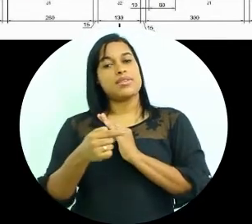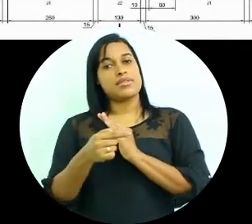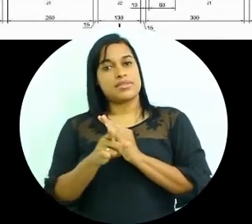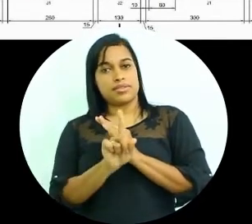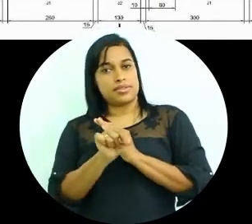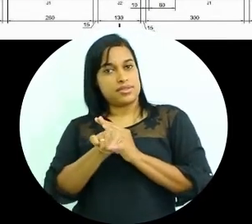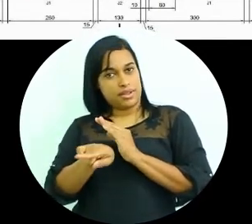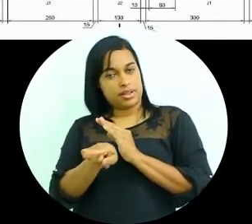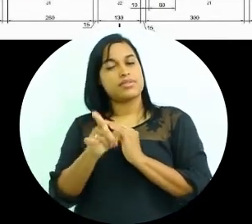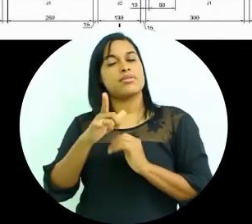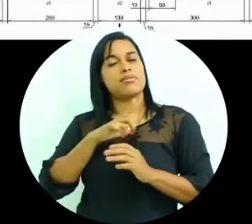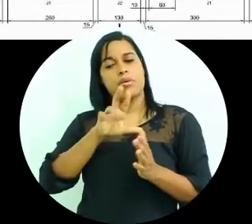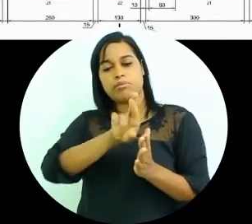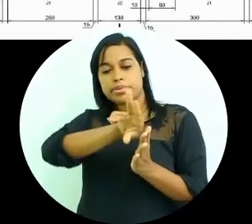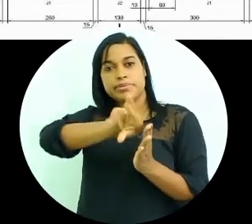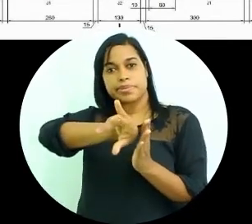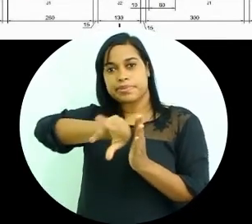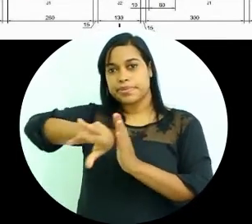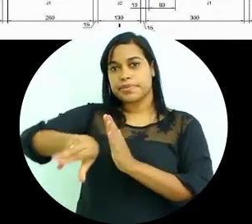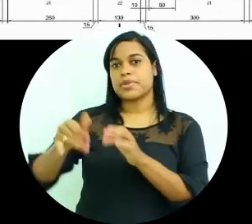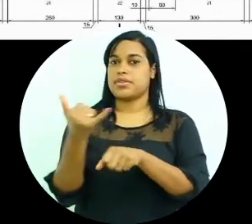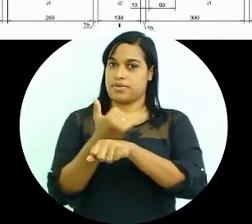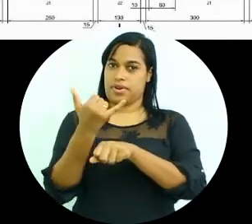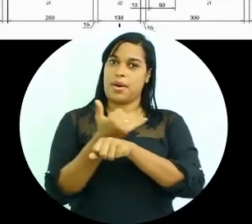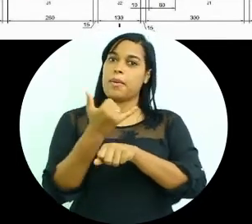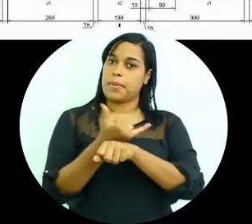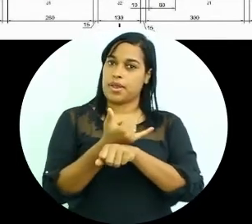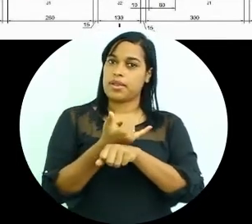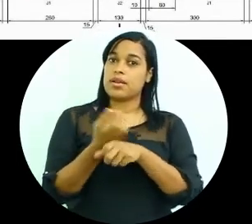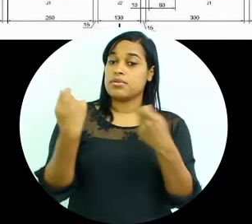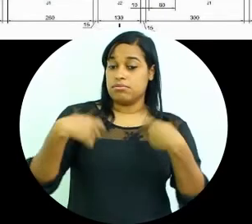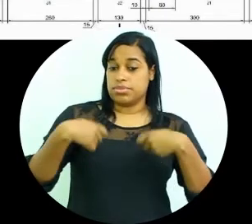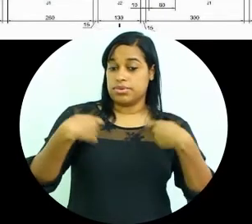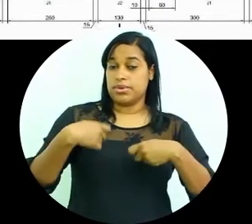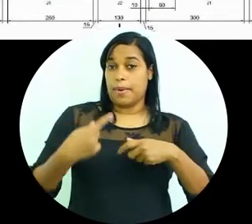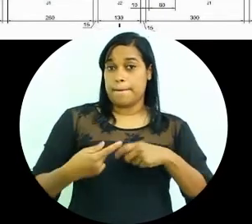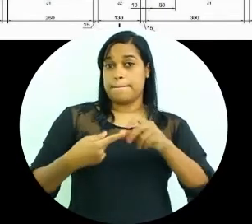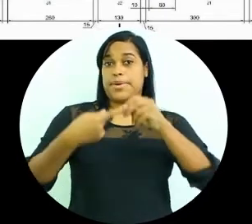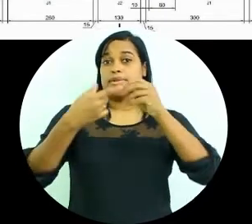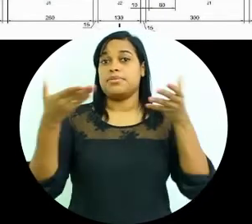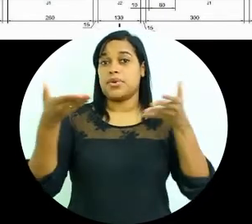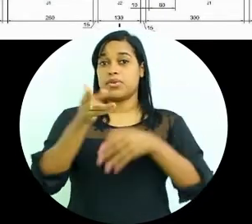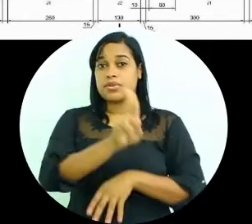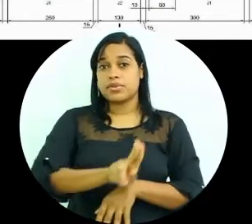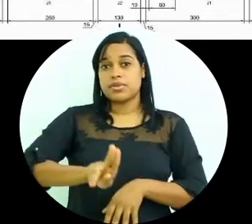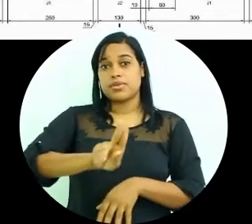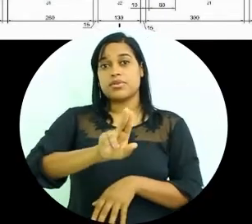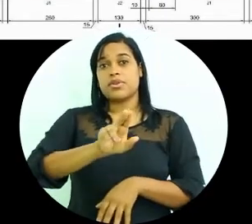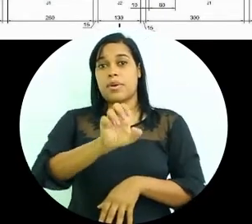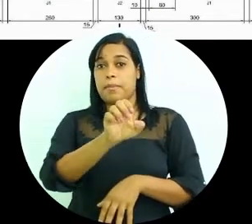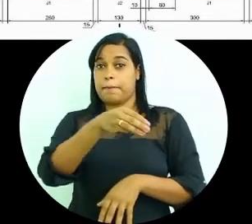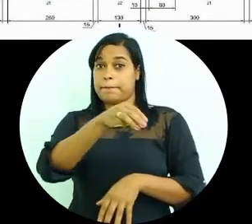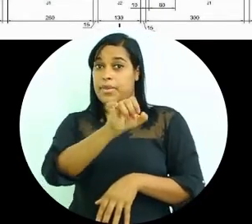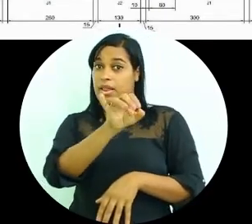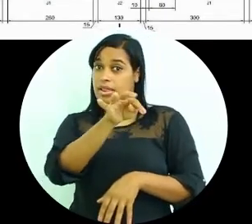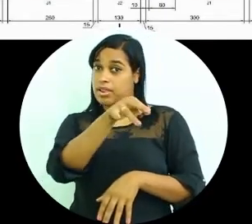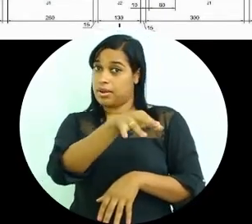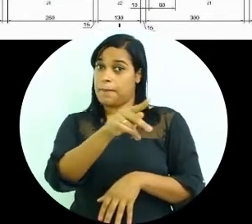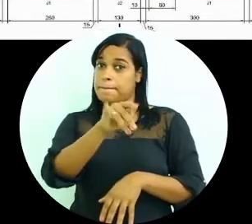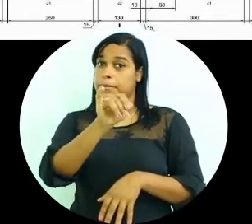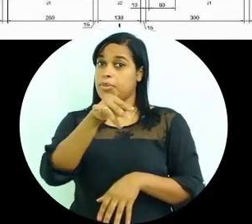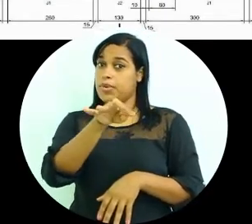nessa seta, ele vai aparecer diversas das ferramentas de precisão. A principal que nós utilizaremos agora é